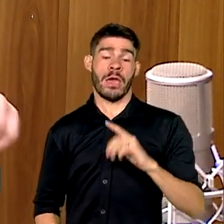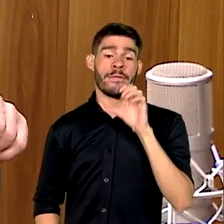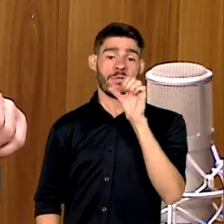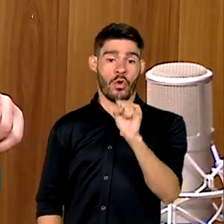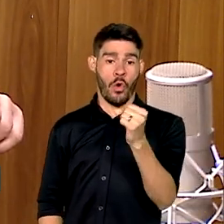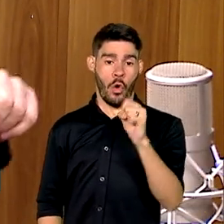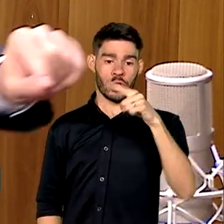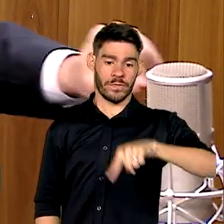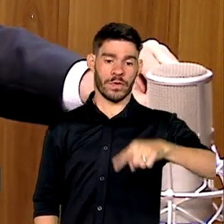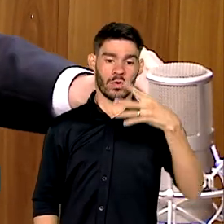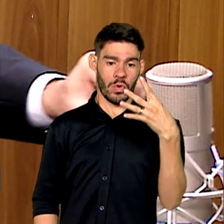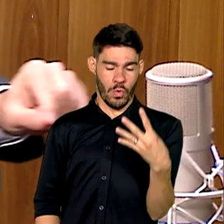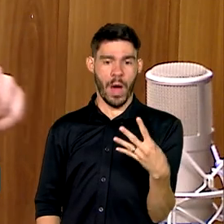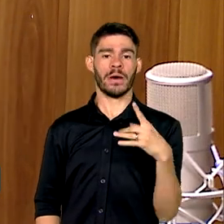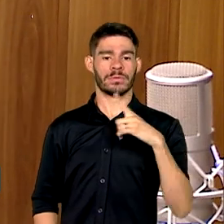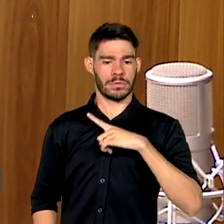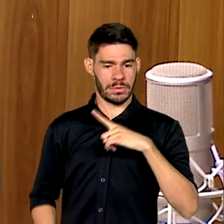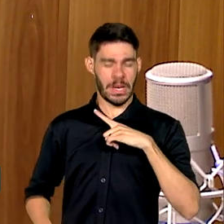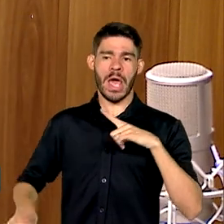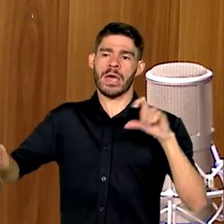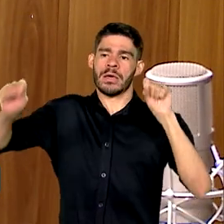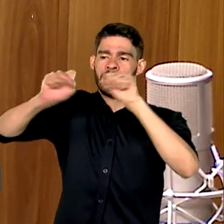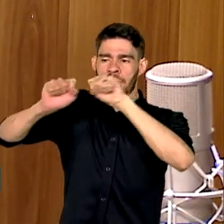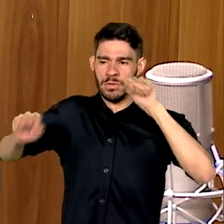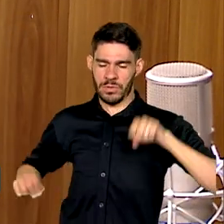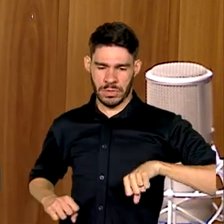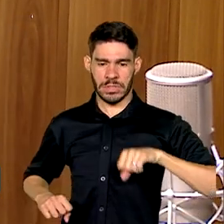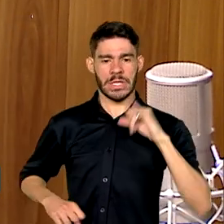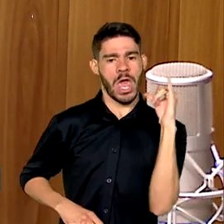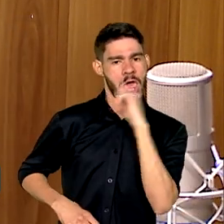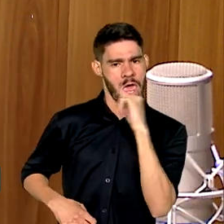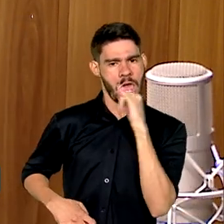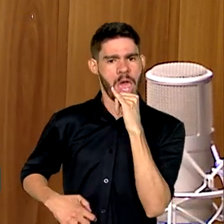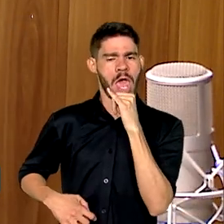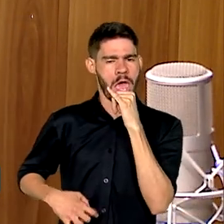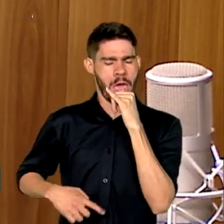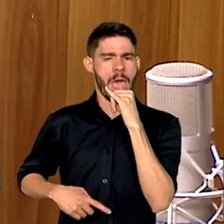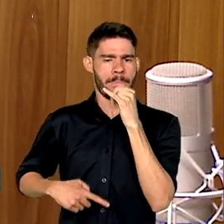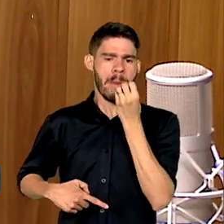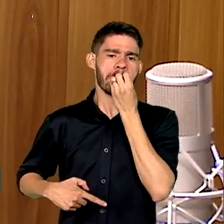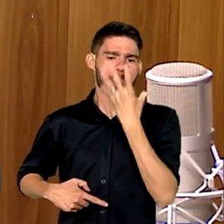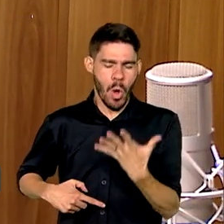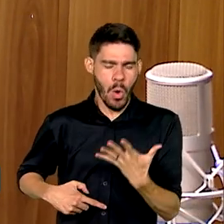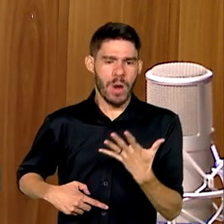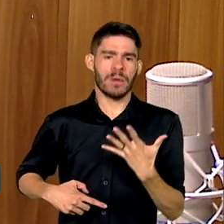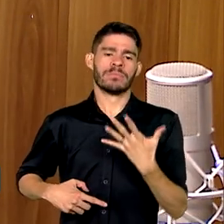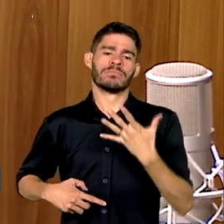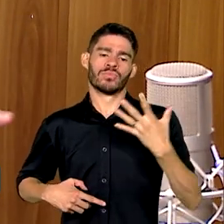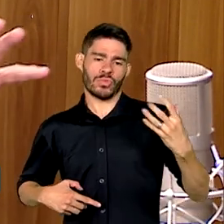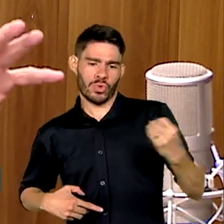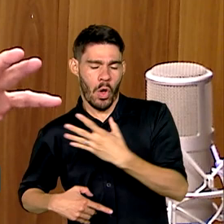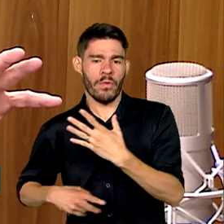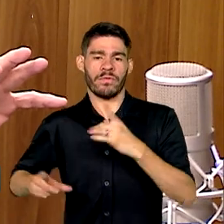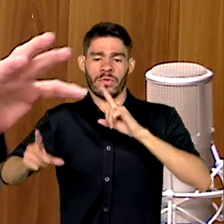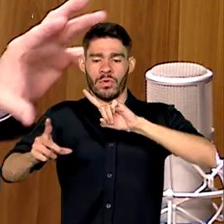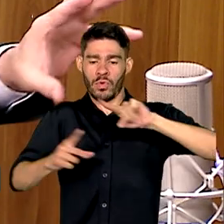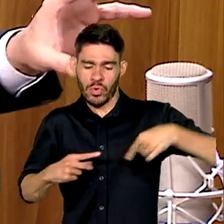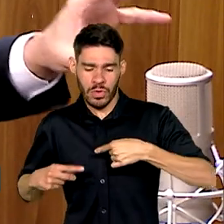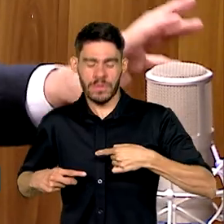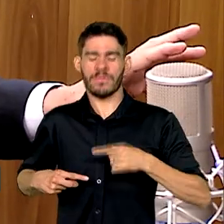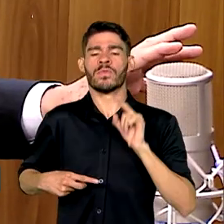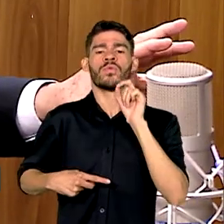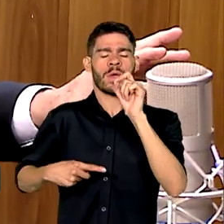dos 10 gigawatts que entraram no sistema foram de energias limpas e renováveis. E o grande desafio que nós enfrentamos é exatamente a